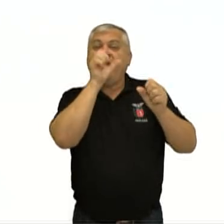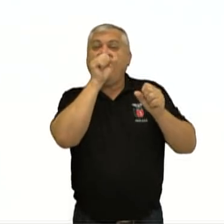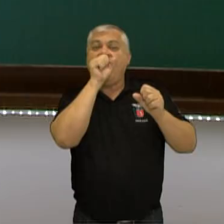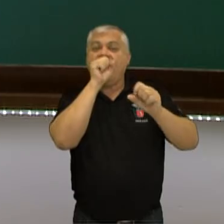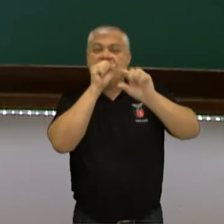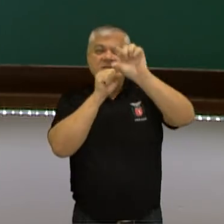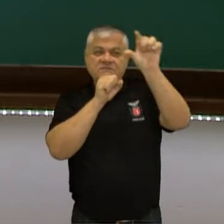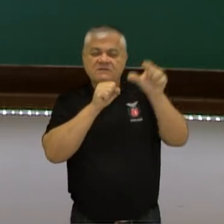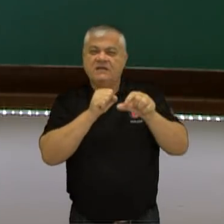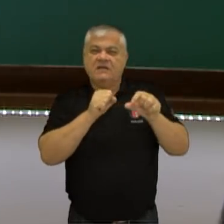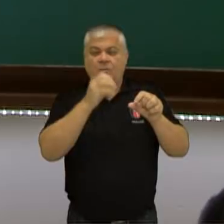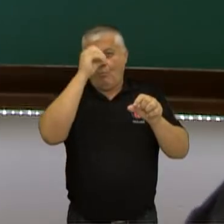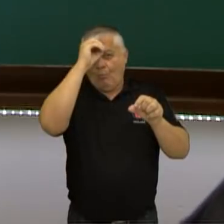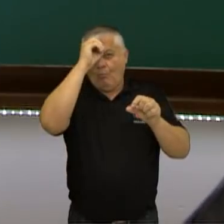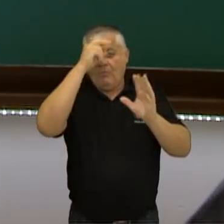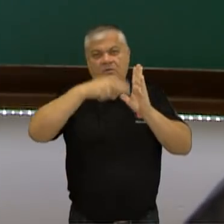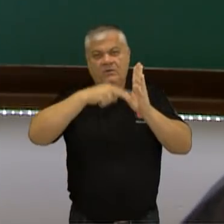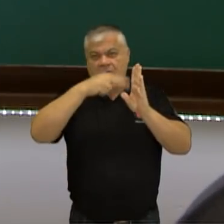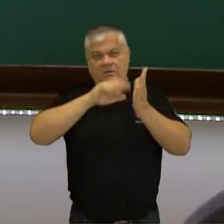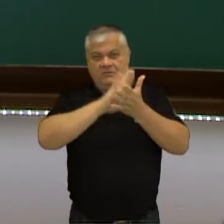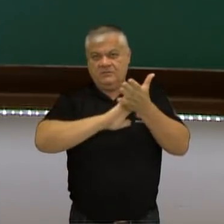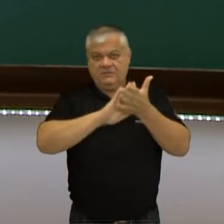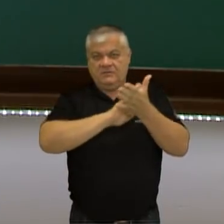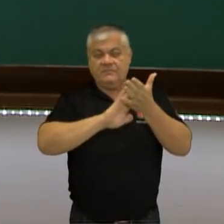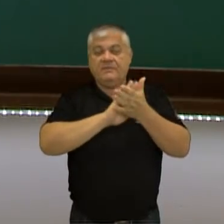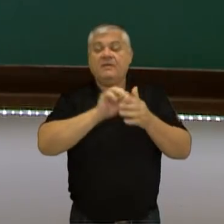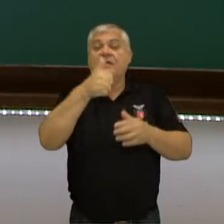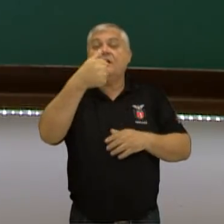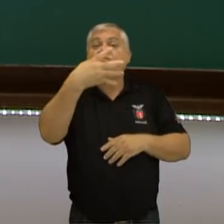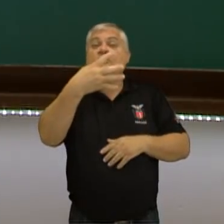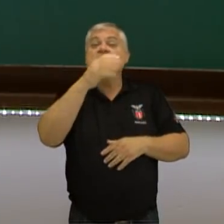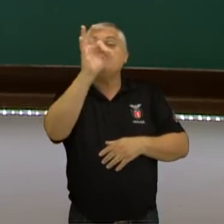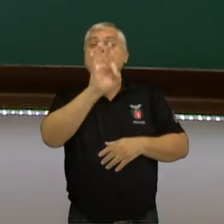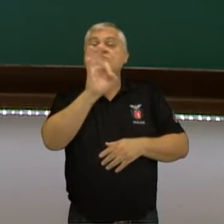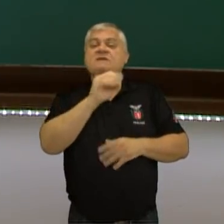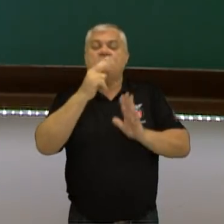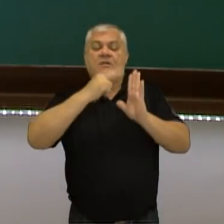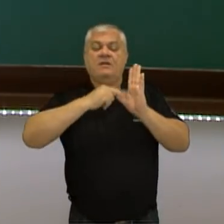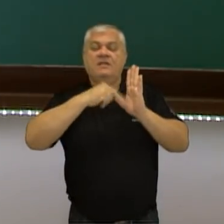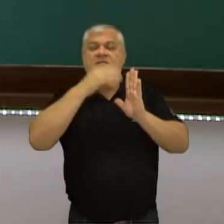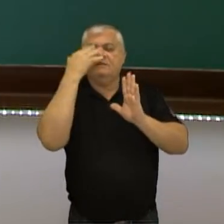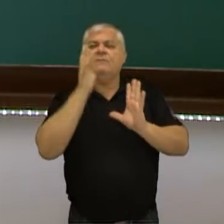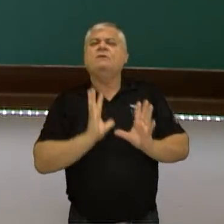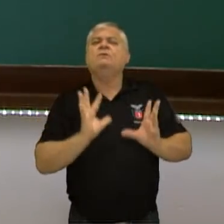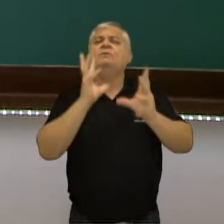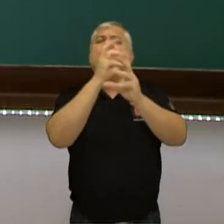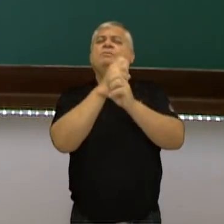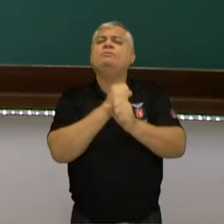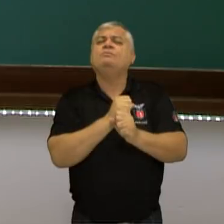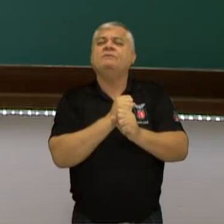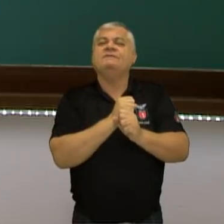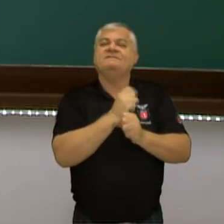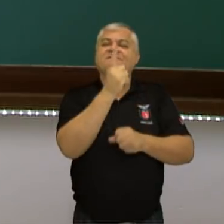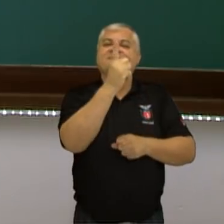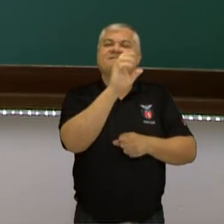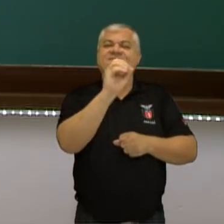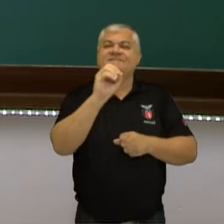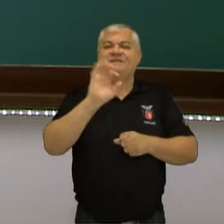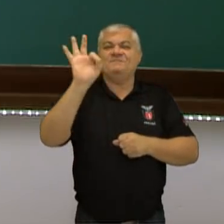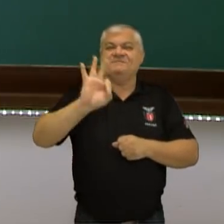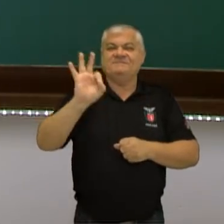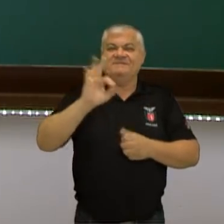ler. E 14% sabem ler. Tudo isso aqui dá quanto? 100%.